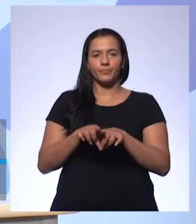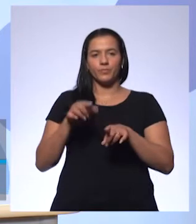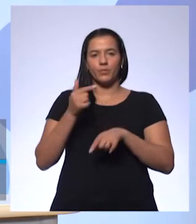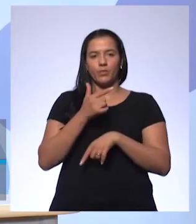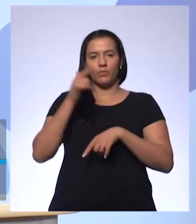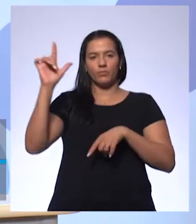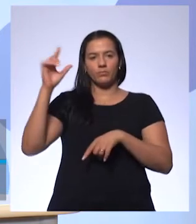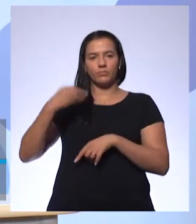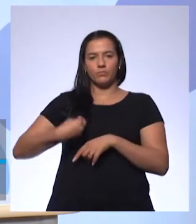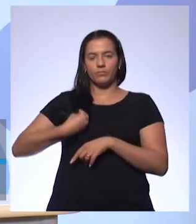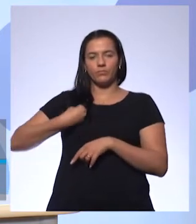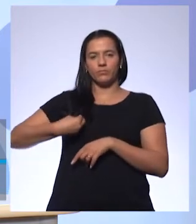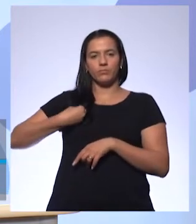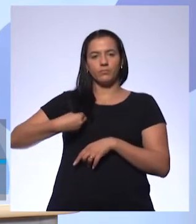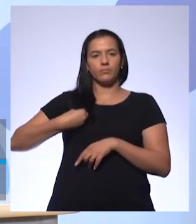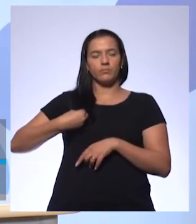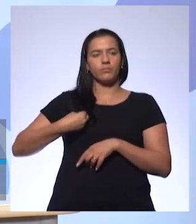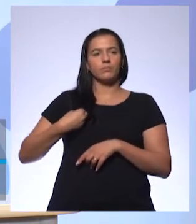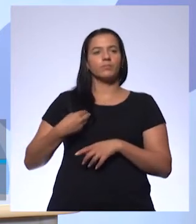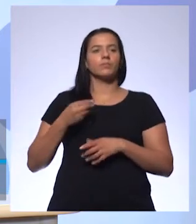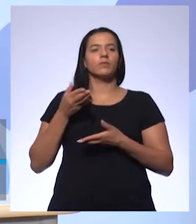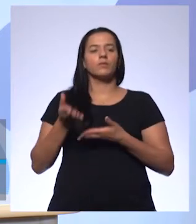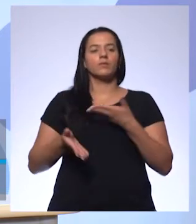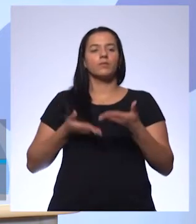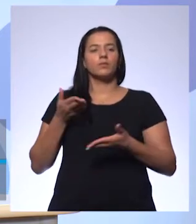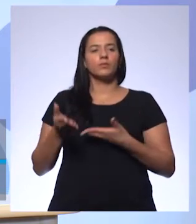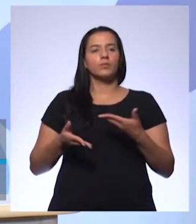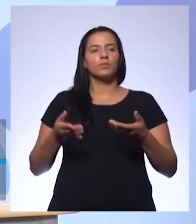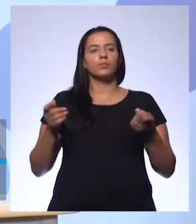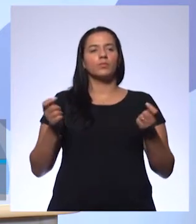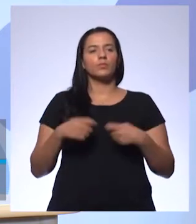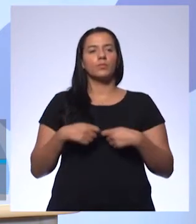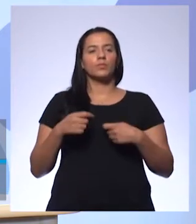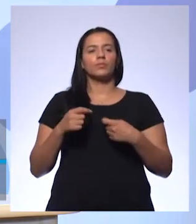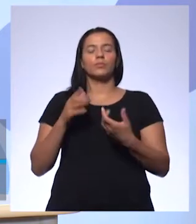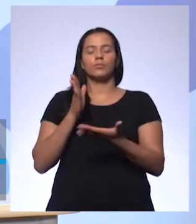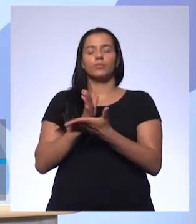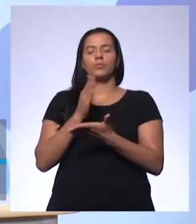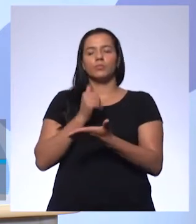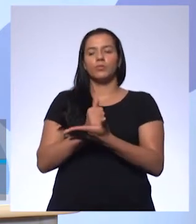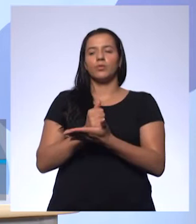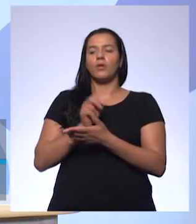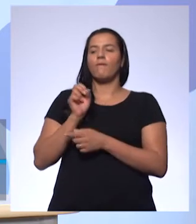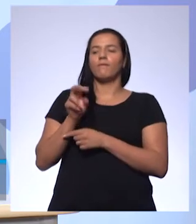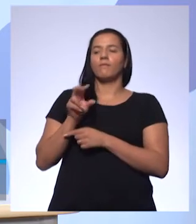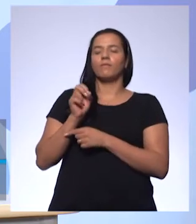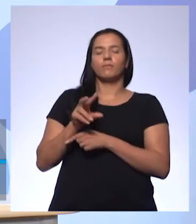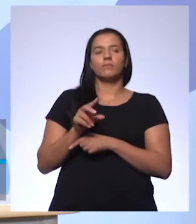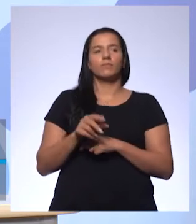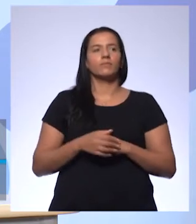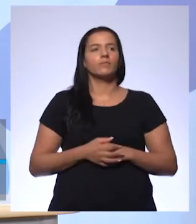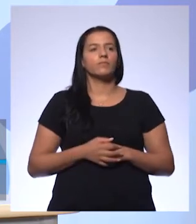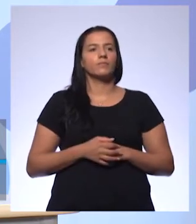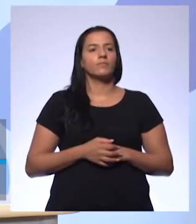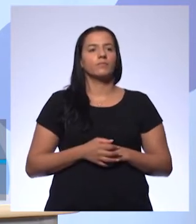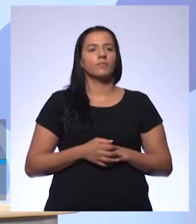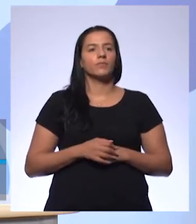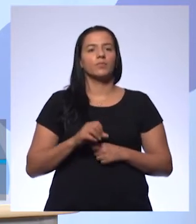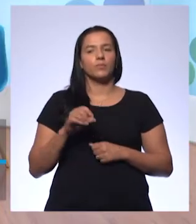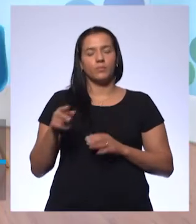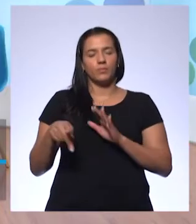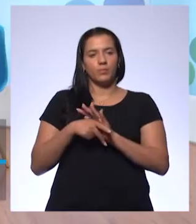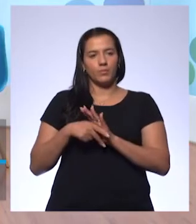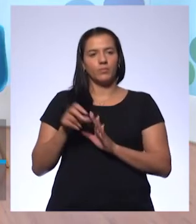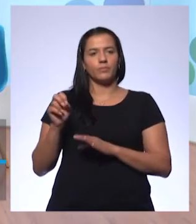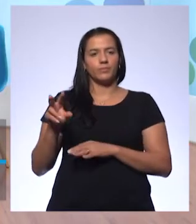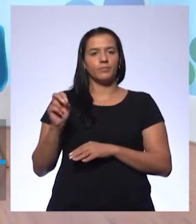vivos, tratando-os como partículas infecciosas apenas. Ok. Isso daí para os vírus,